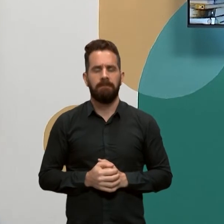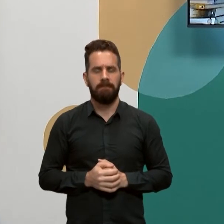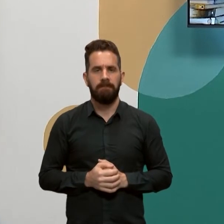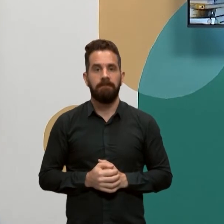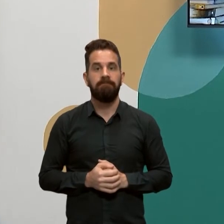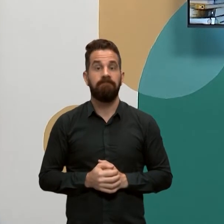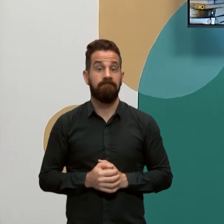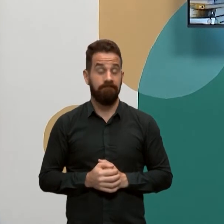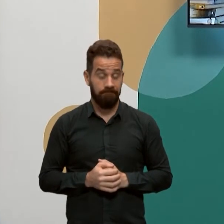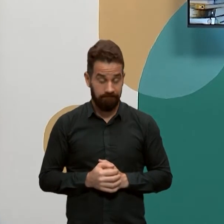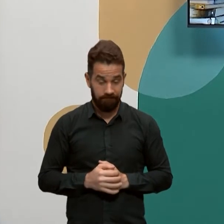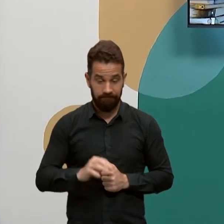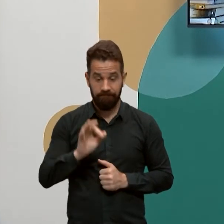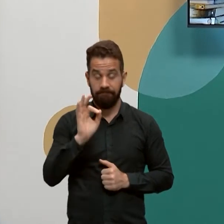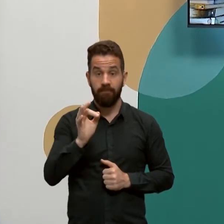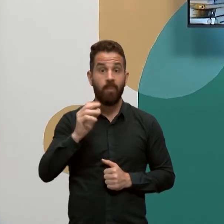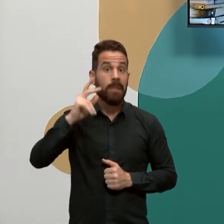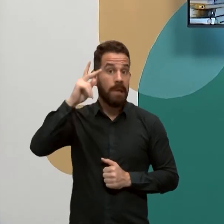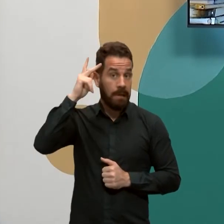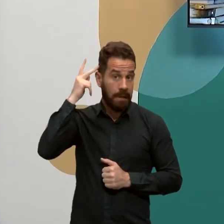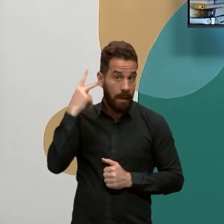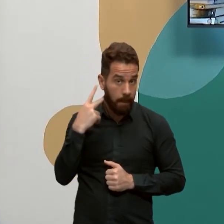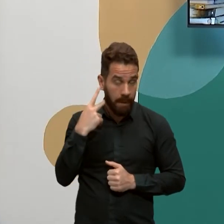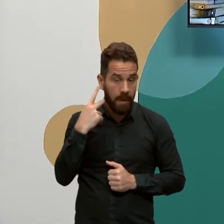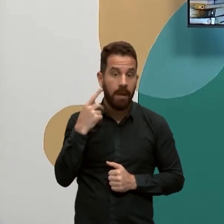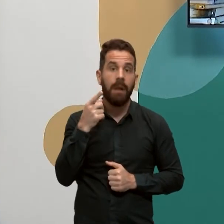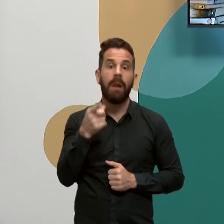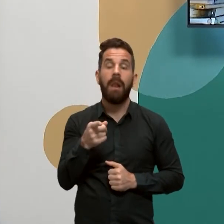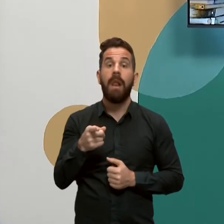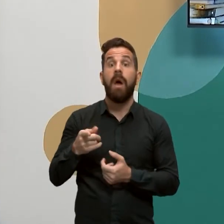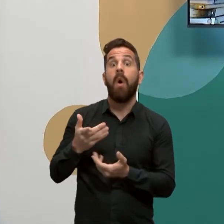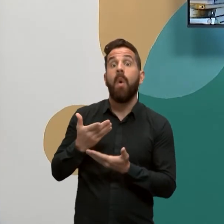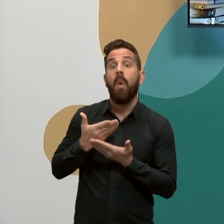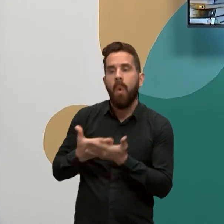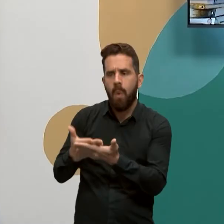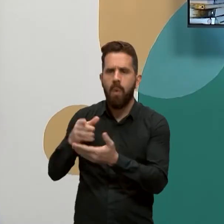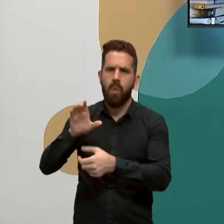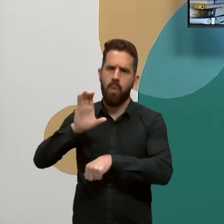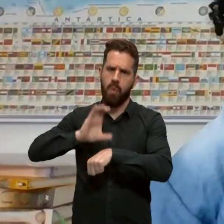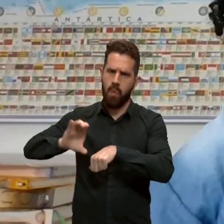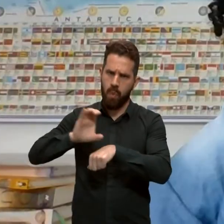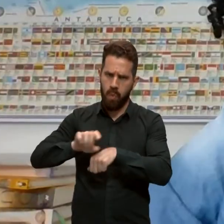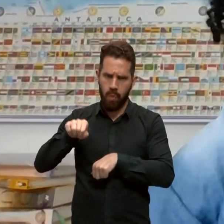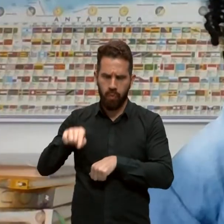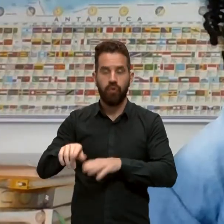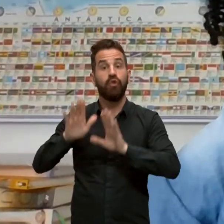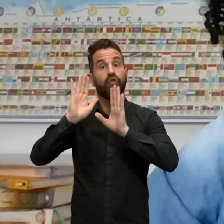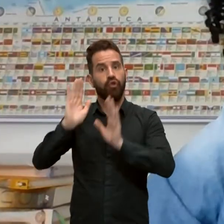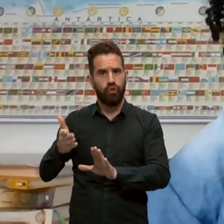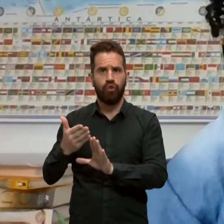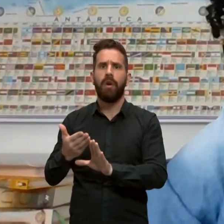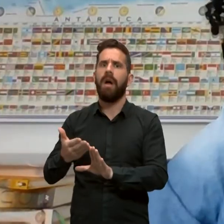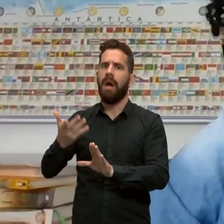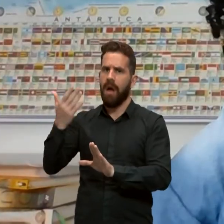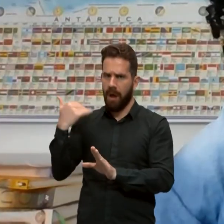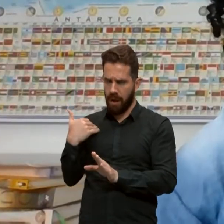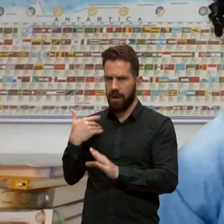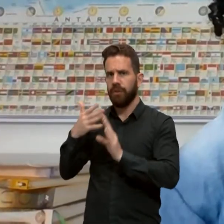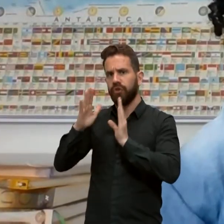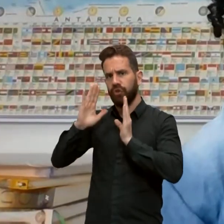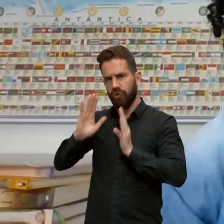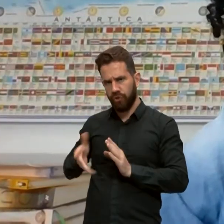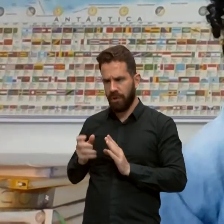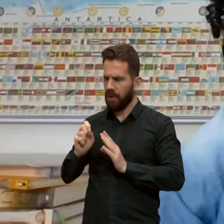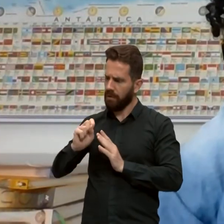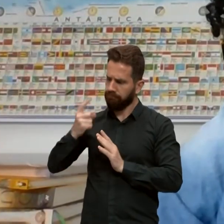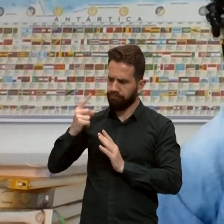Oi, Camila. Bom, o que vai ser abordado nesse curso, lembrando que esse curso ele já foi ofertado pela UFG outras